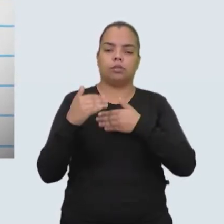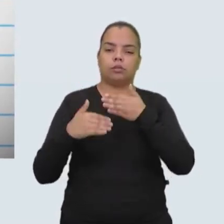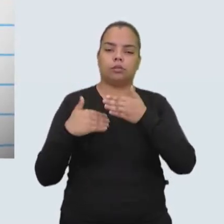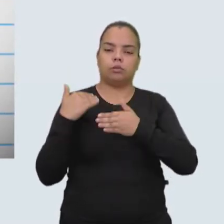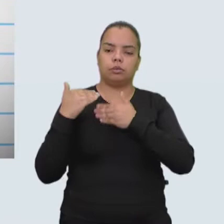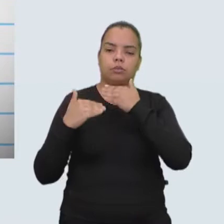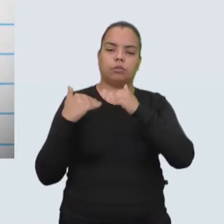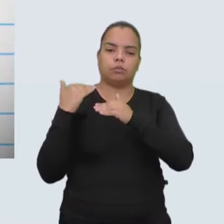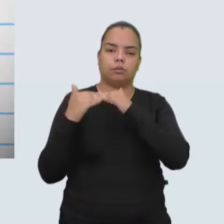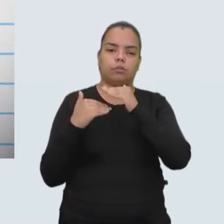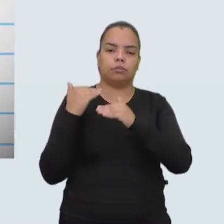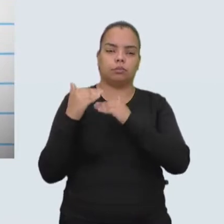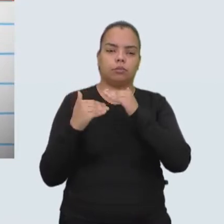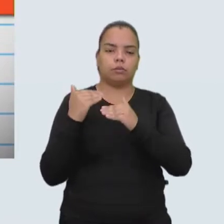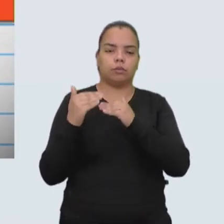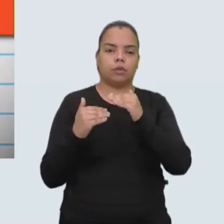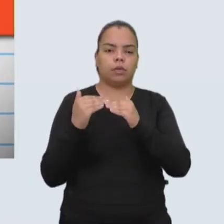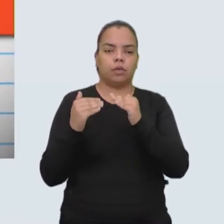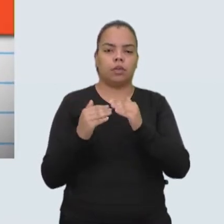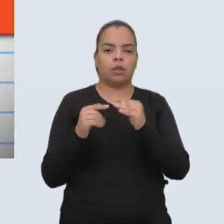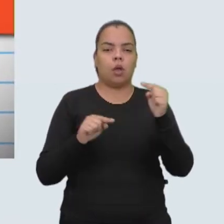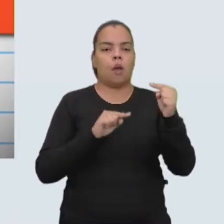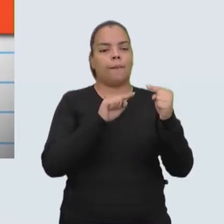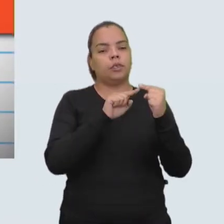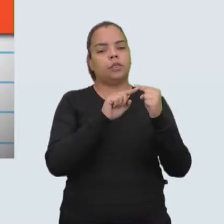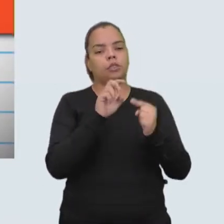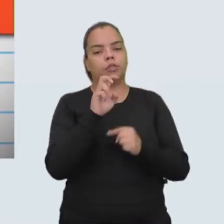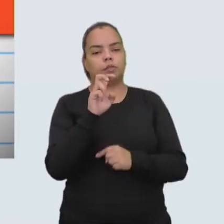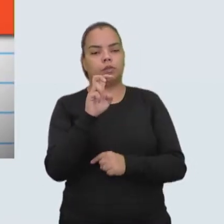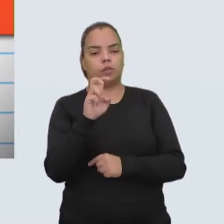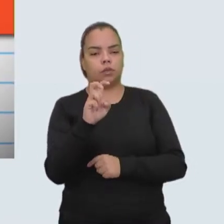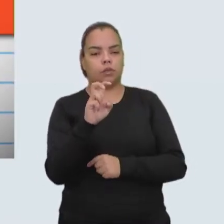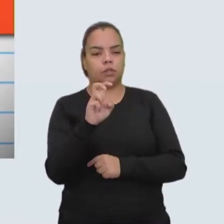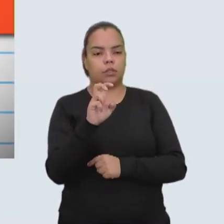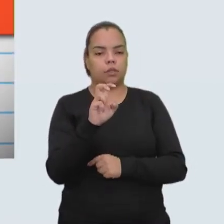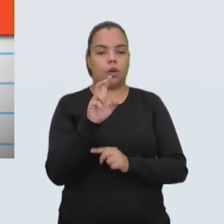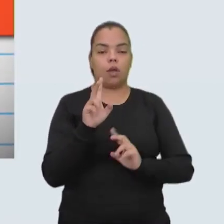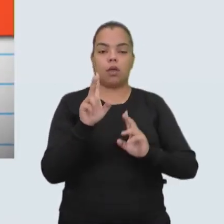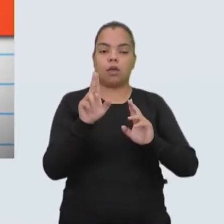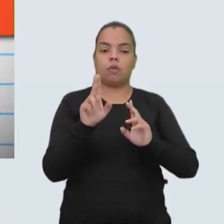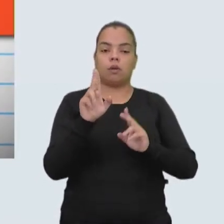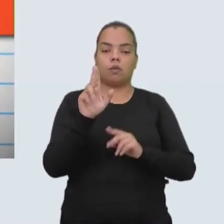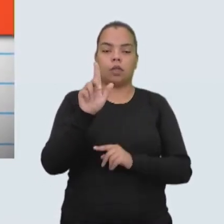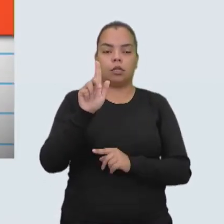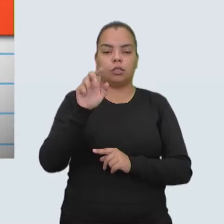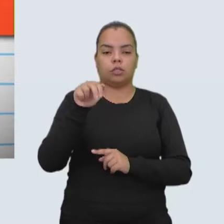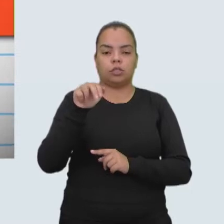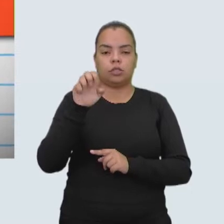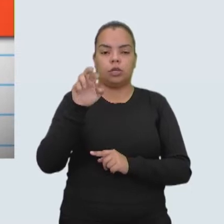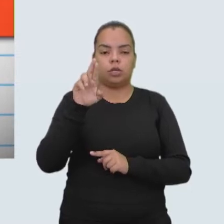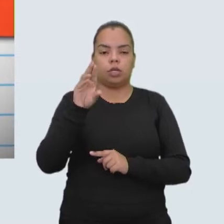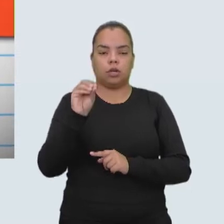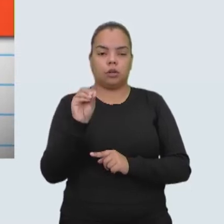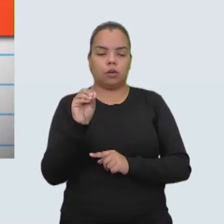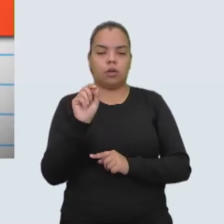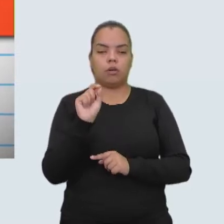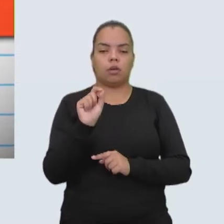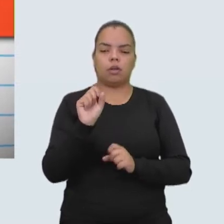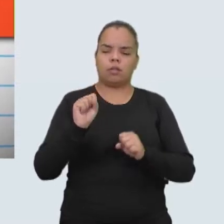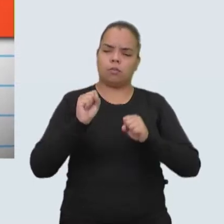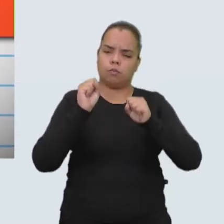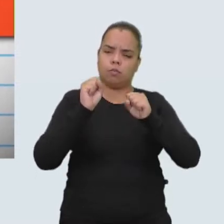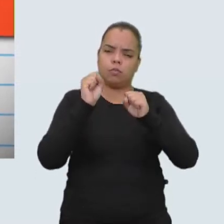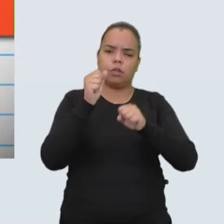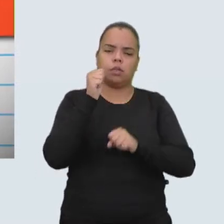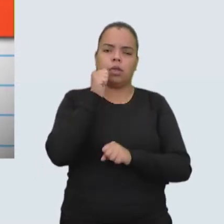do objetivo de número 5, igualdade de gênero. A ideia é alcançar a igualdade de gênero e empoderar todas as